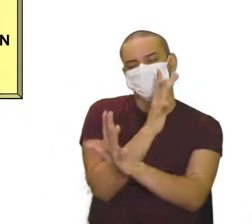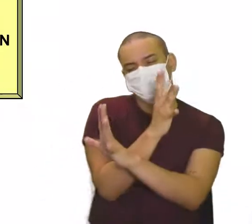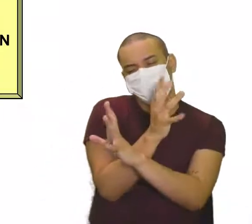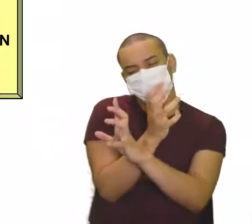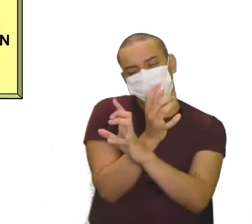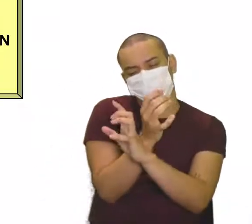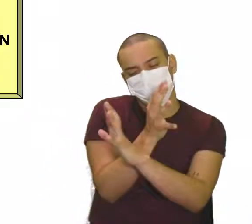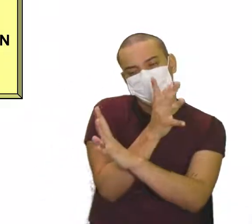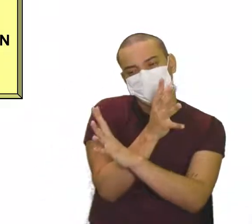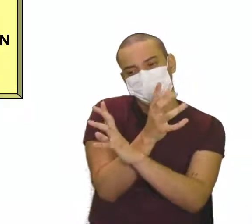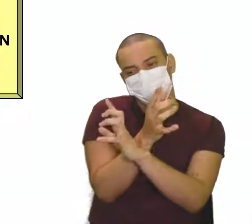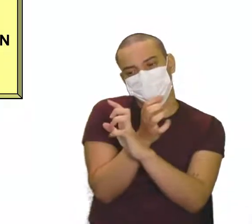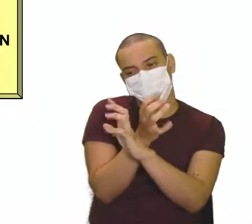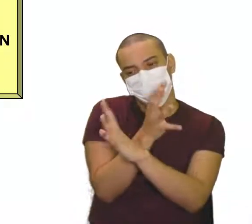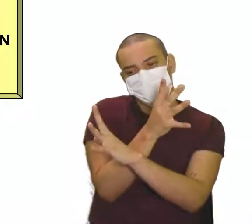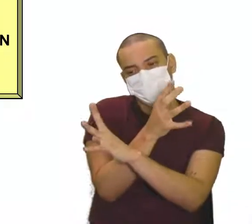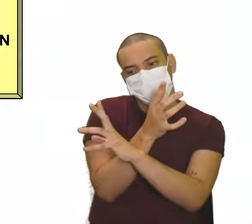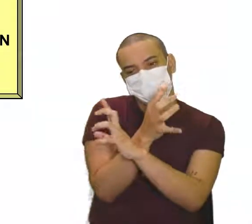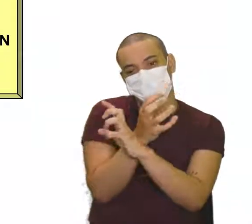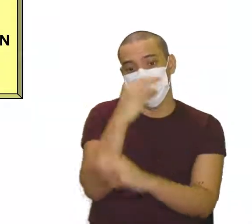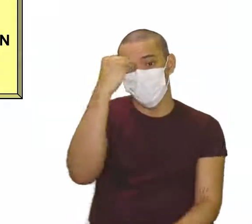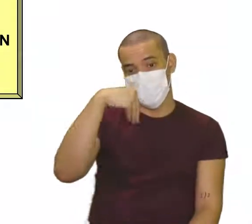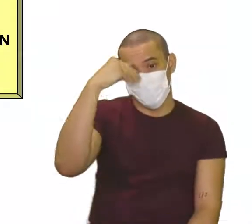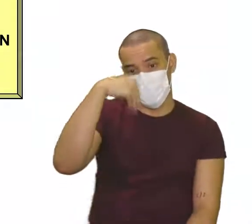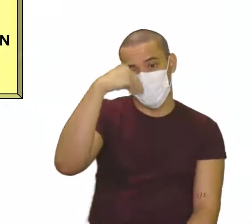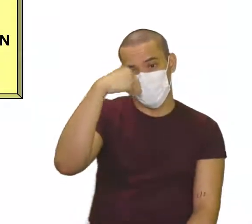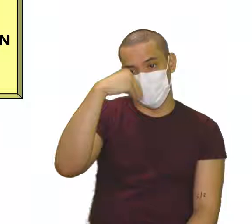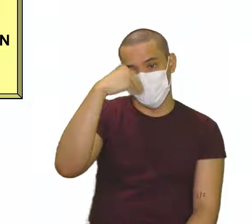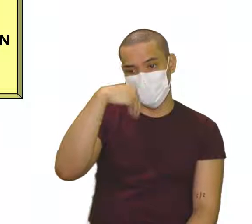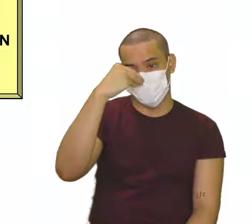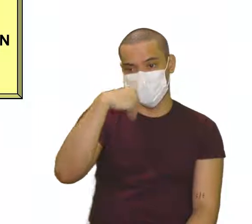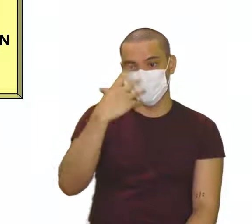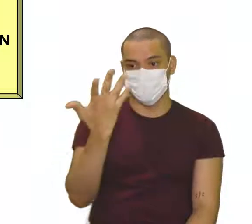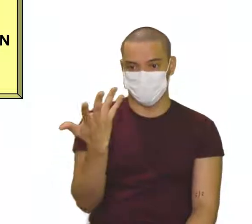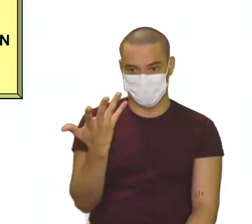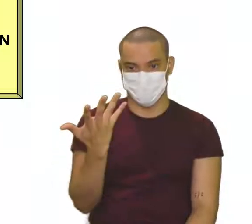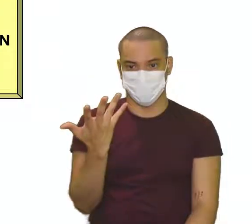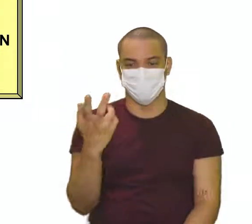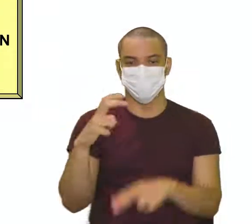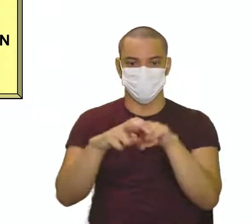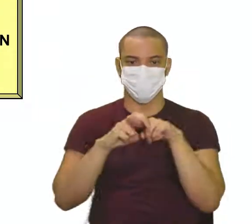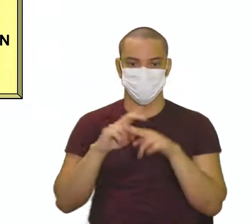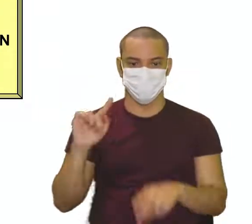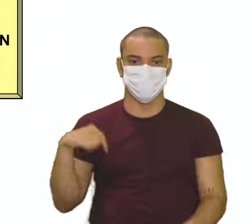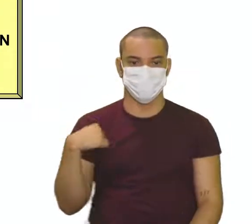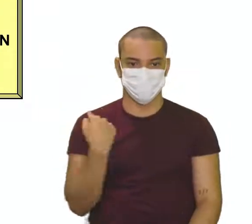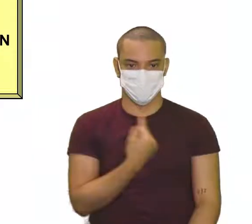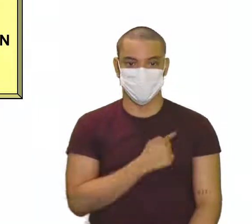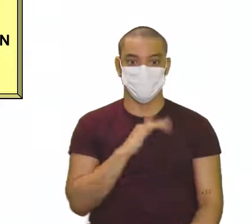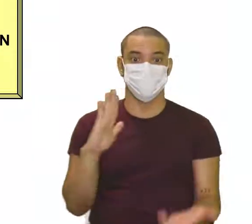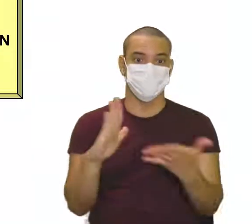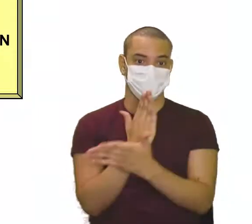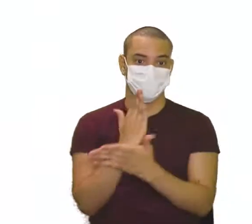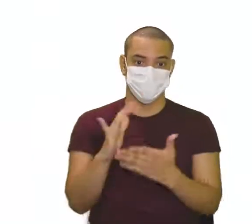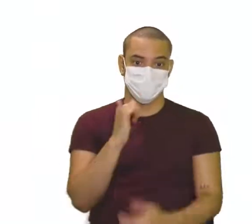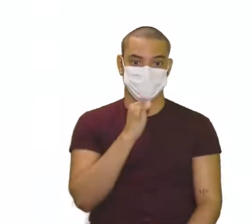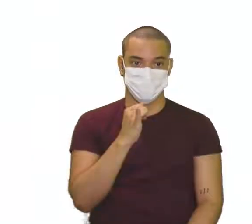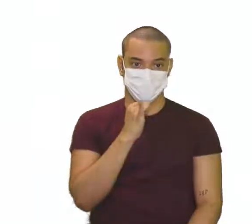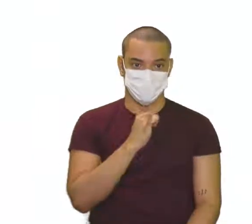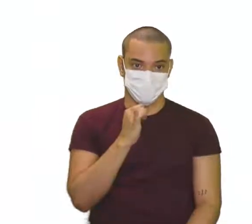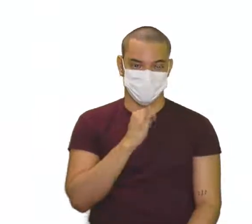fraquinha, ok? Olha só como é que ficou, certo? Então, ali nós vimos uns exemplos de